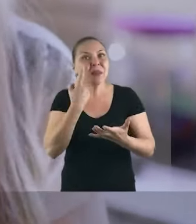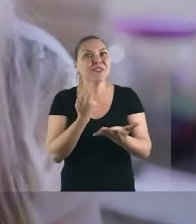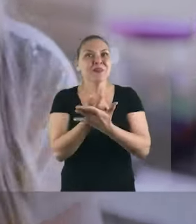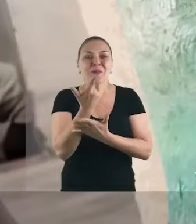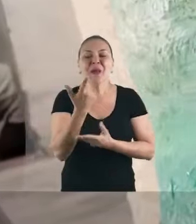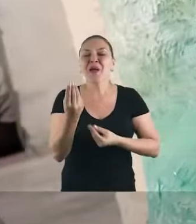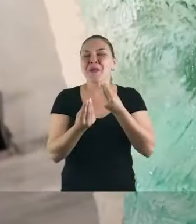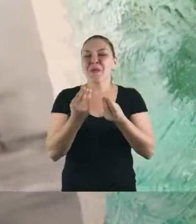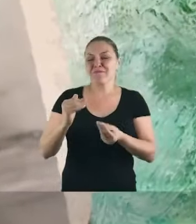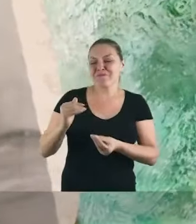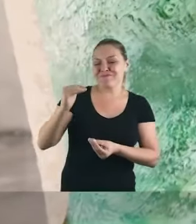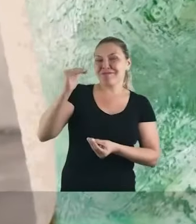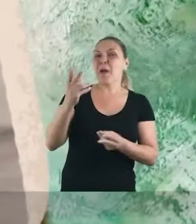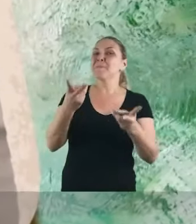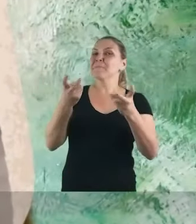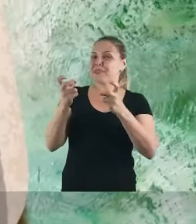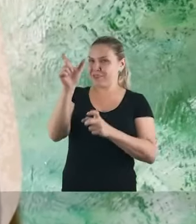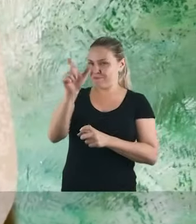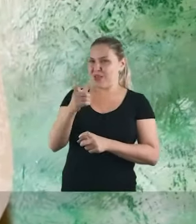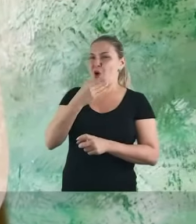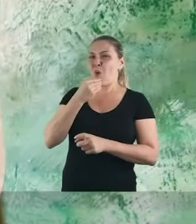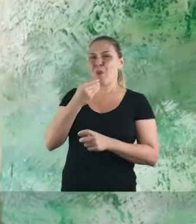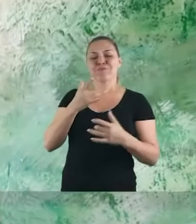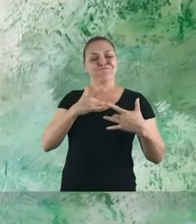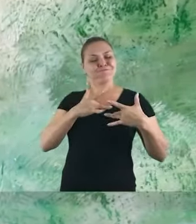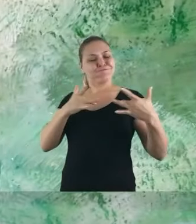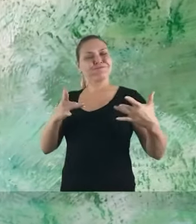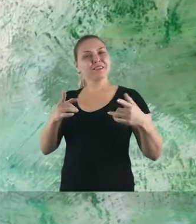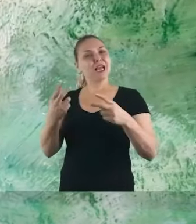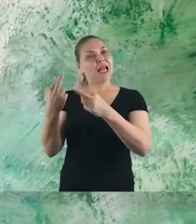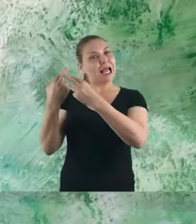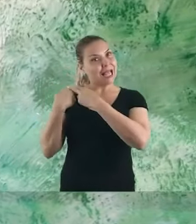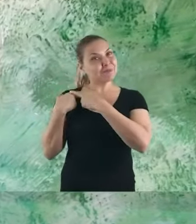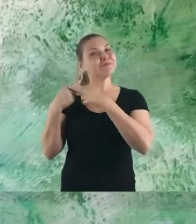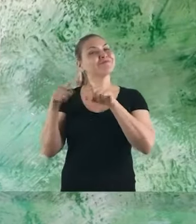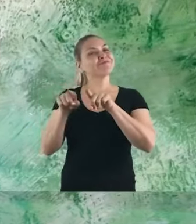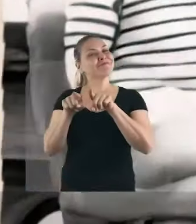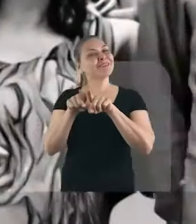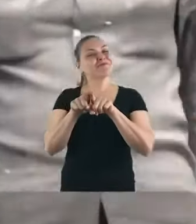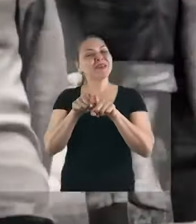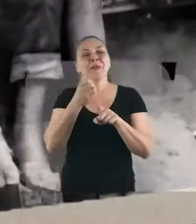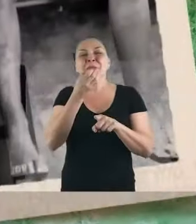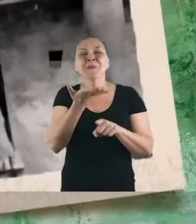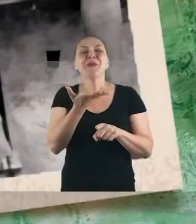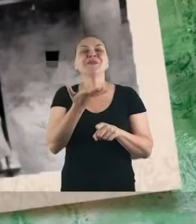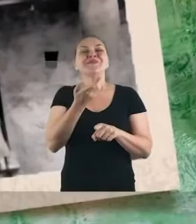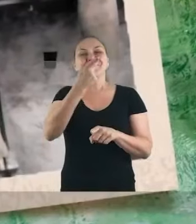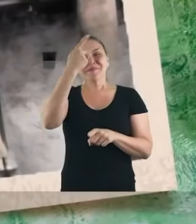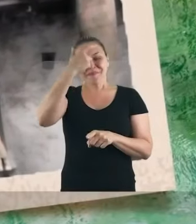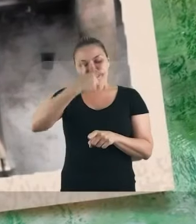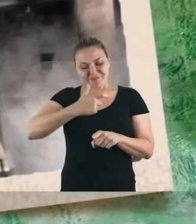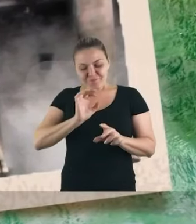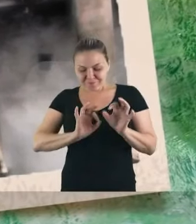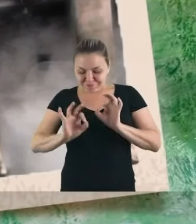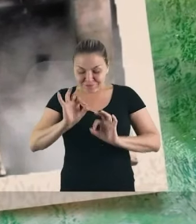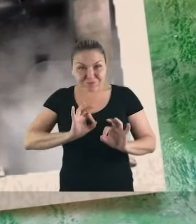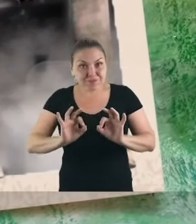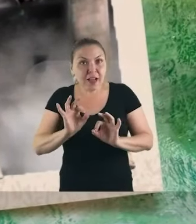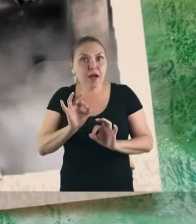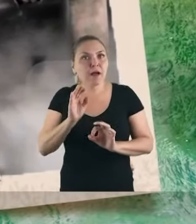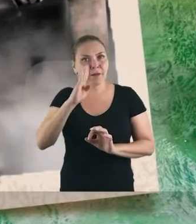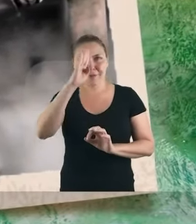pessoas queriam Desde menino Desde já dava para se ver Que um homem generoso Responsável e solidário Estava se